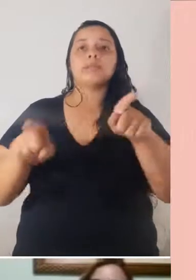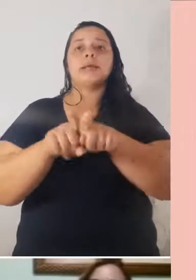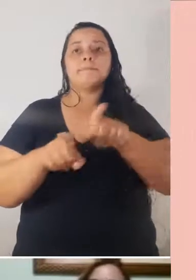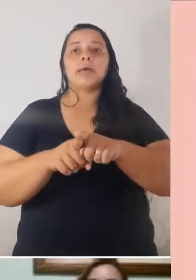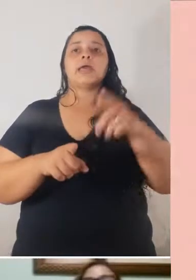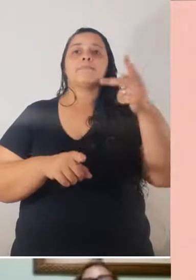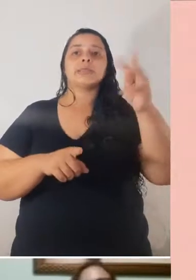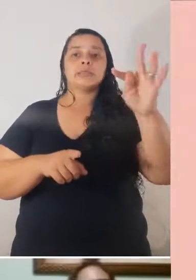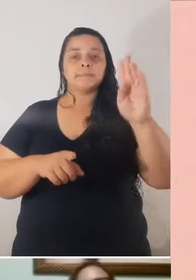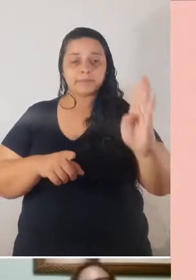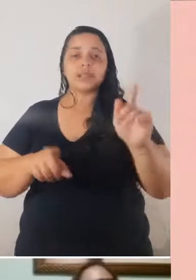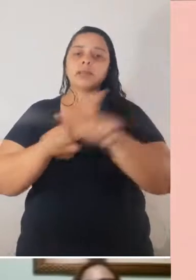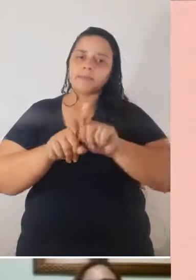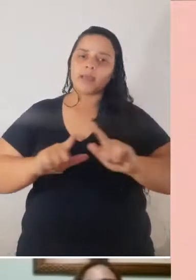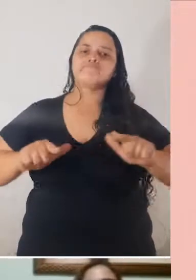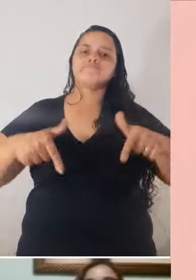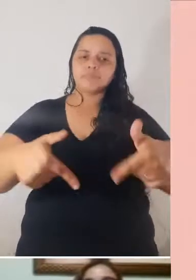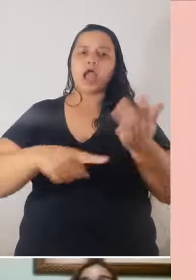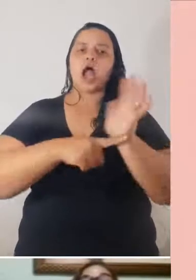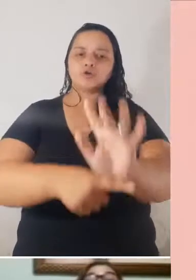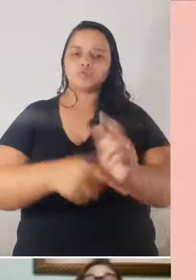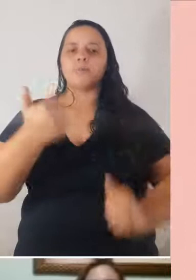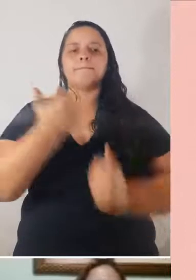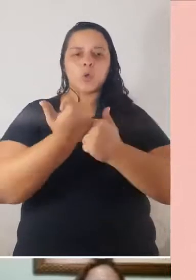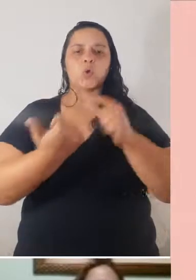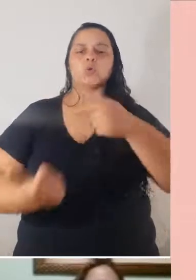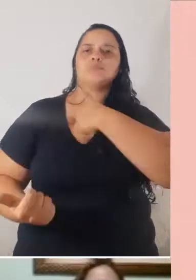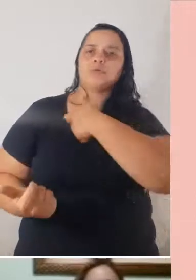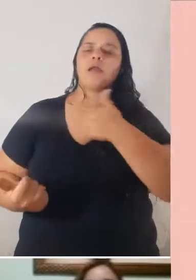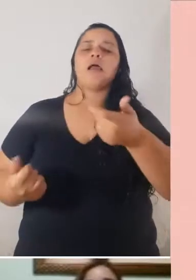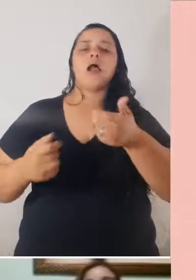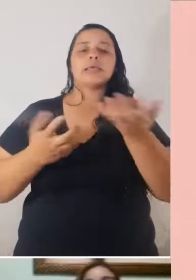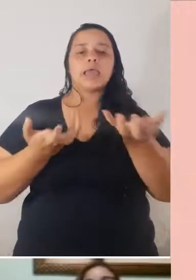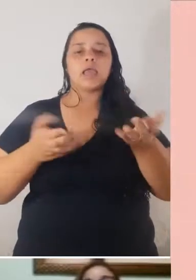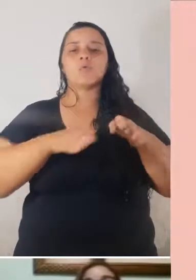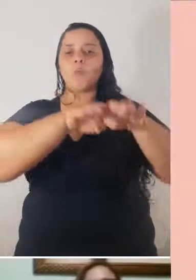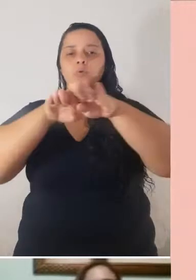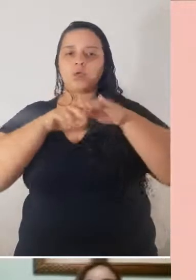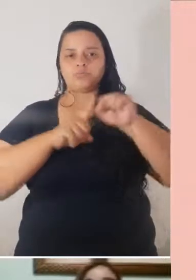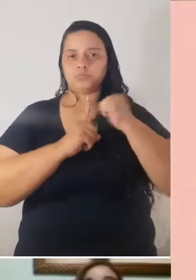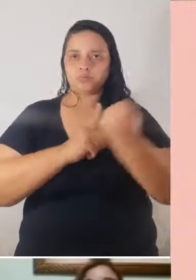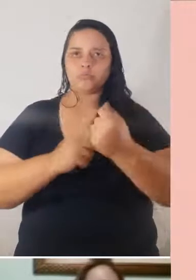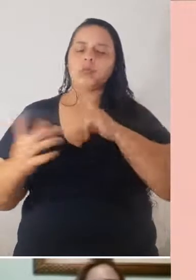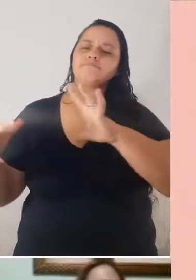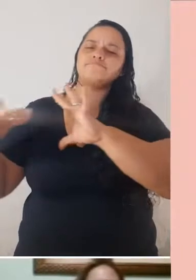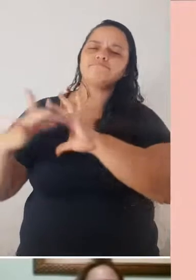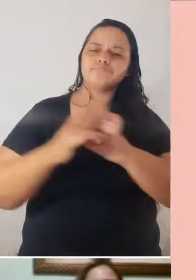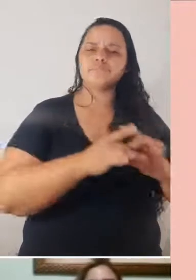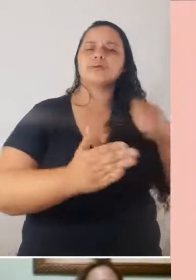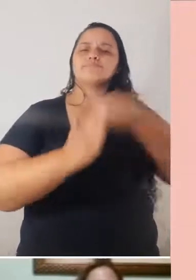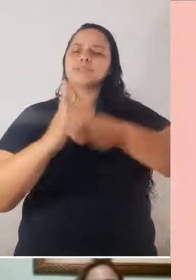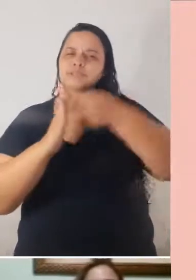também apoiava o governo e era favorável à manutenção de uma maior igualdade social. Dentro desse contexto de pressão